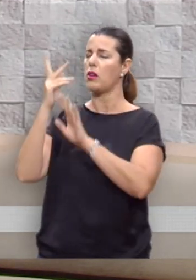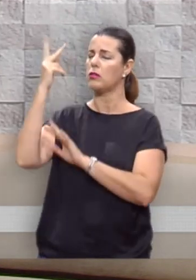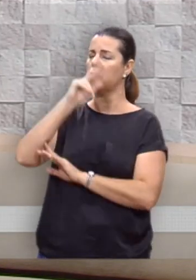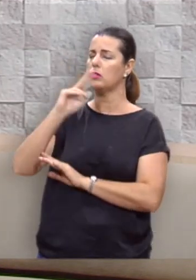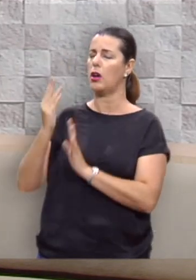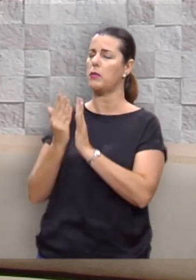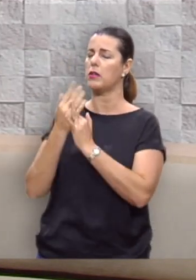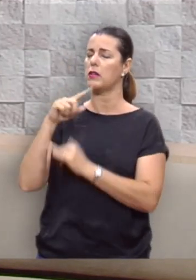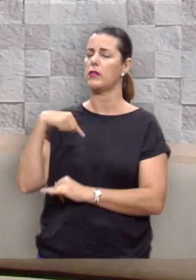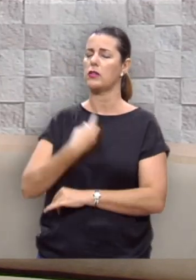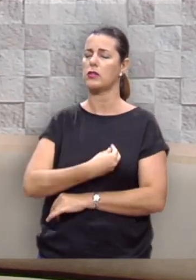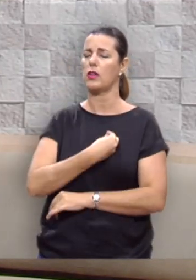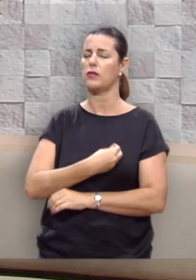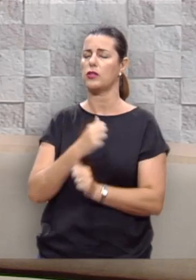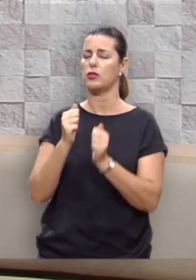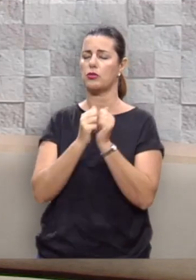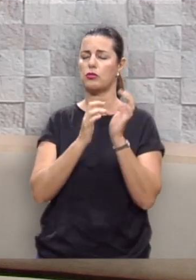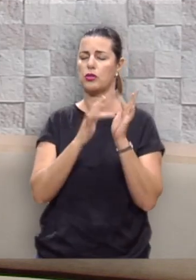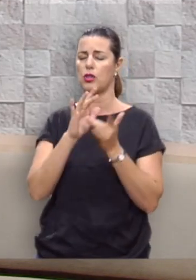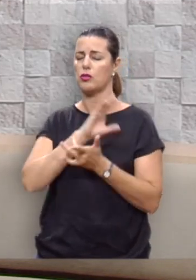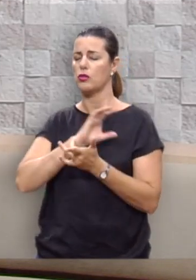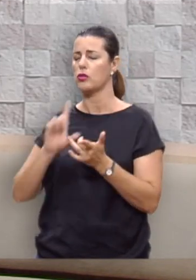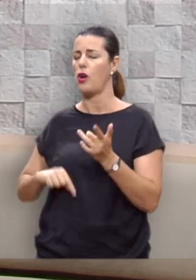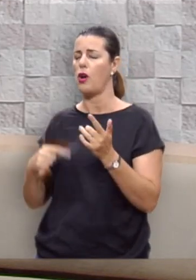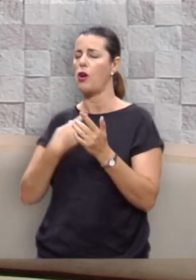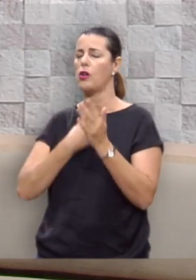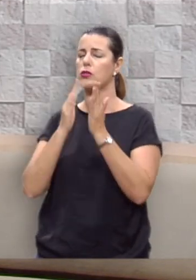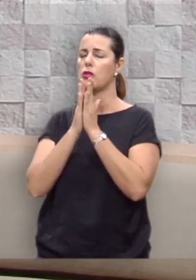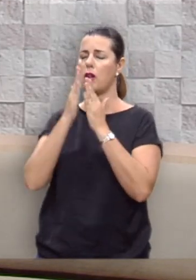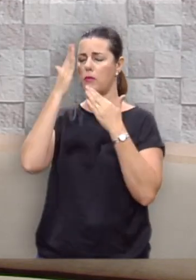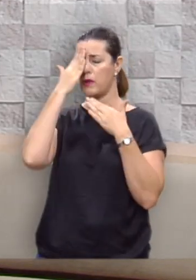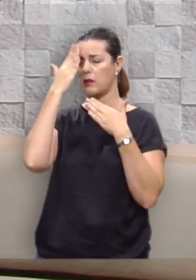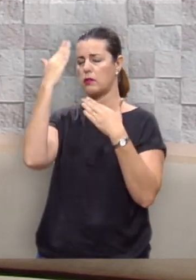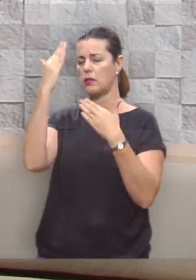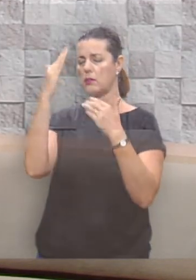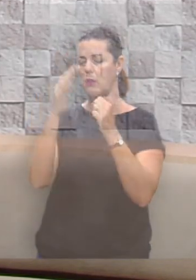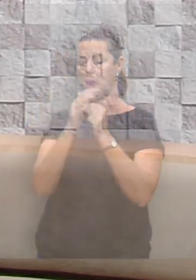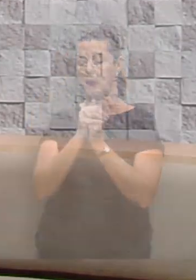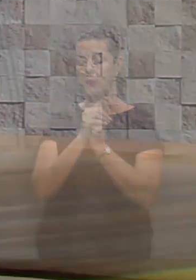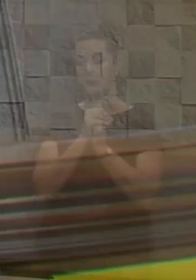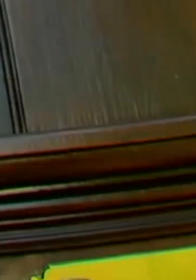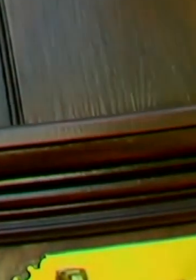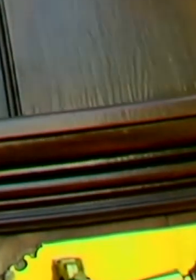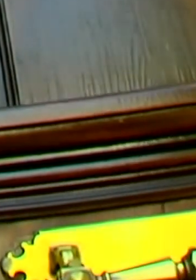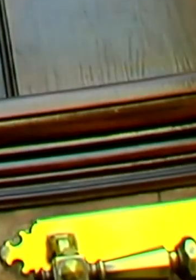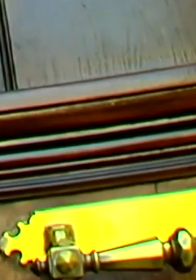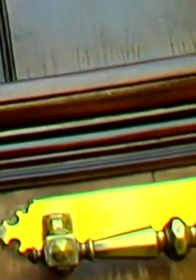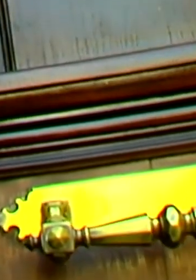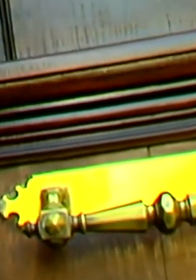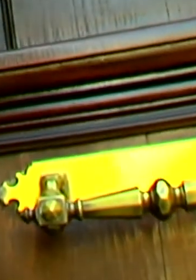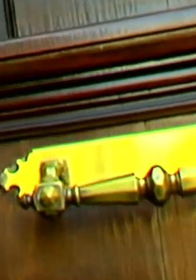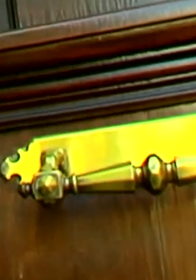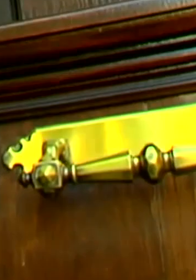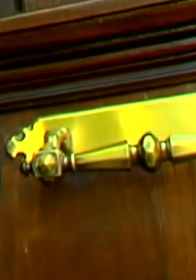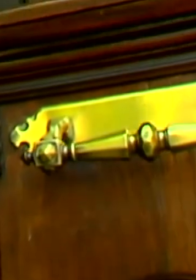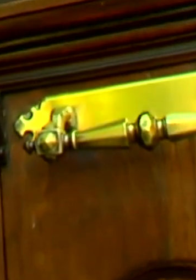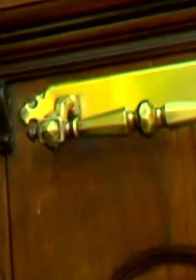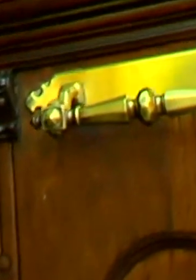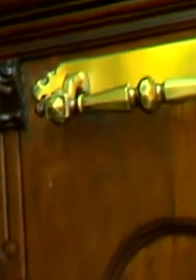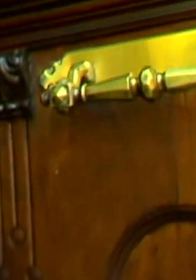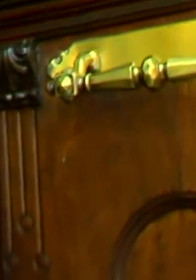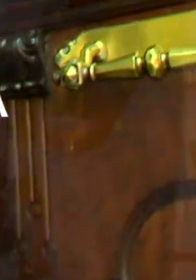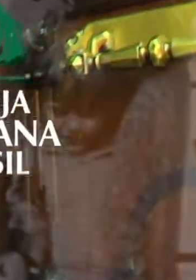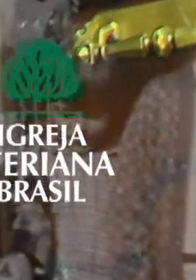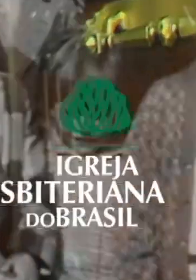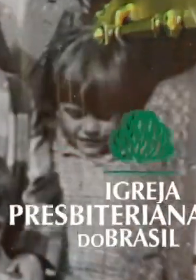nome através da nossa vida. Em Cristo Jesus, nós oramos com gratidão. Amém. A Igreja Presbiteriana